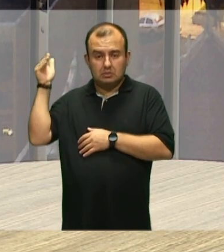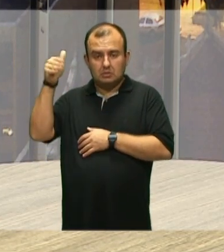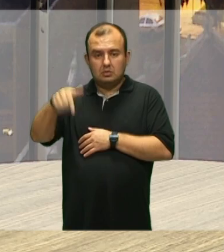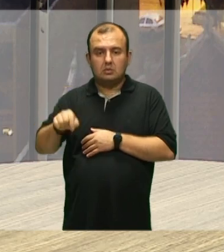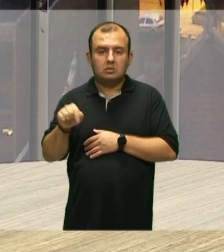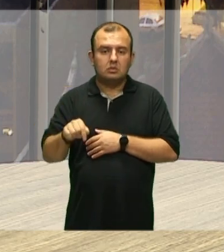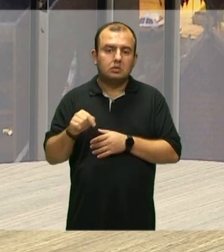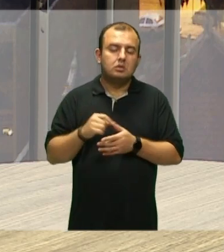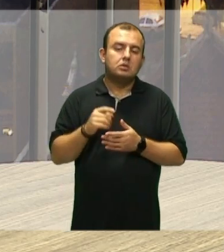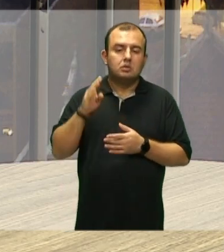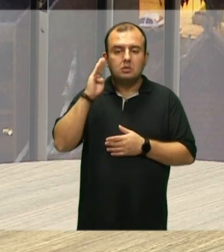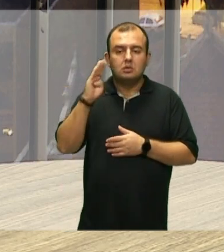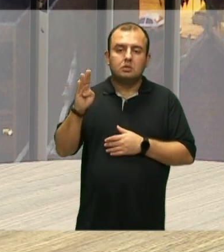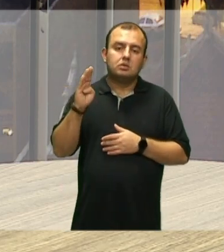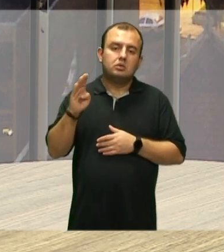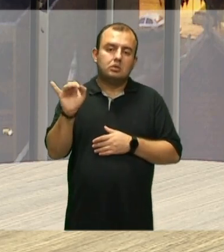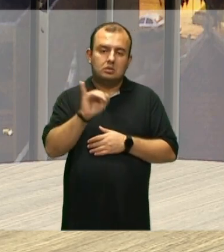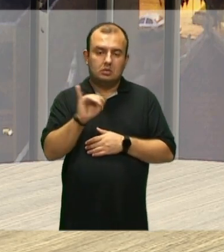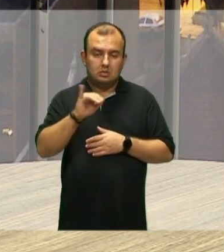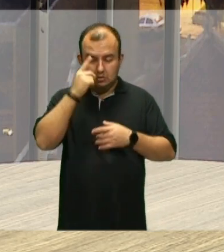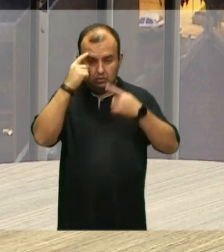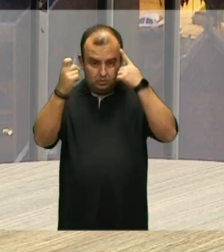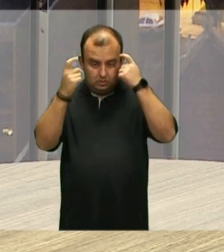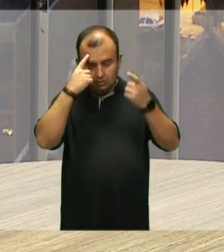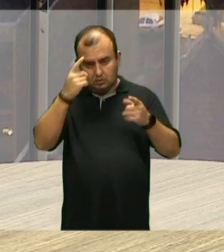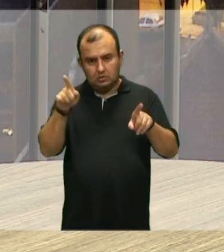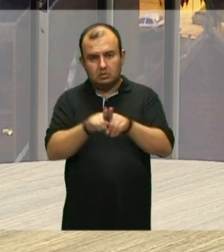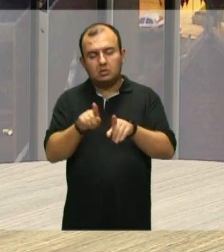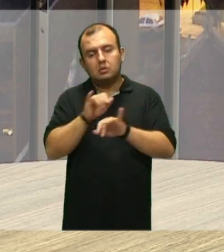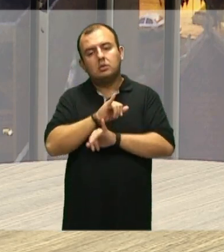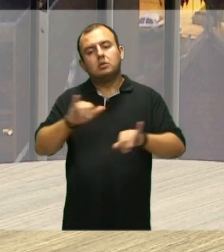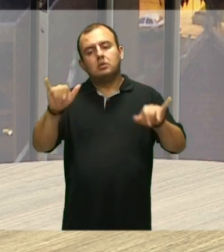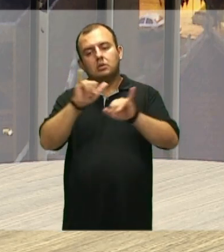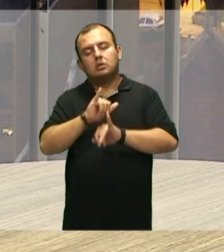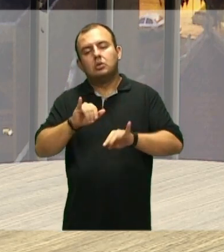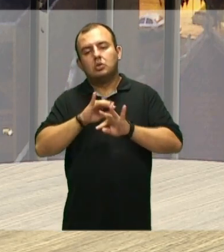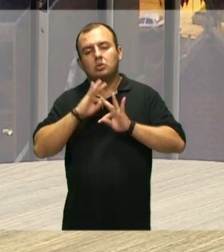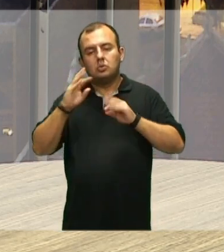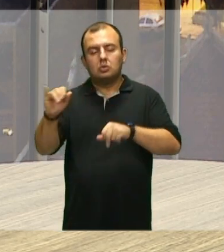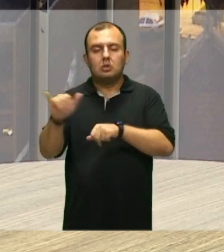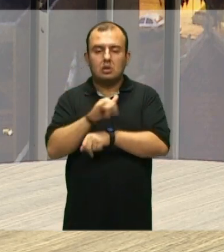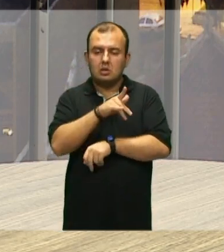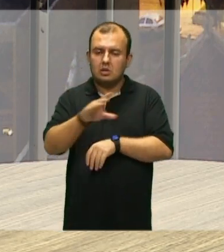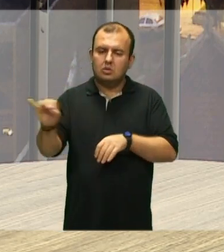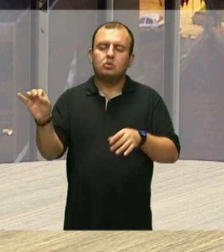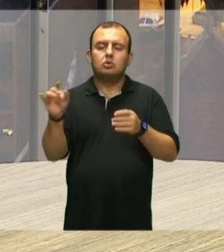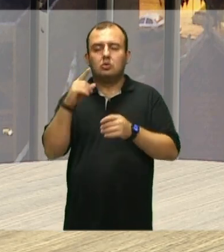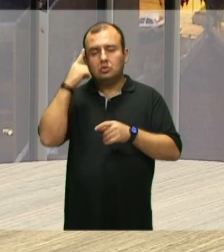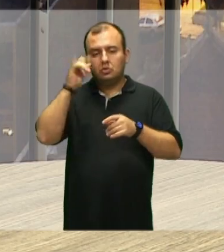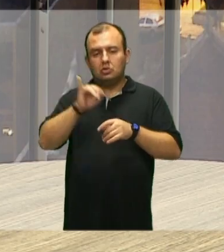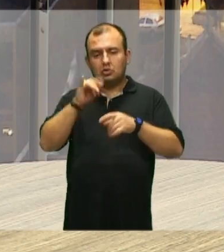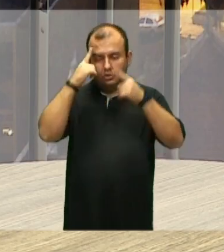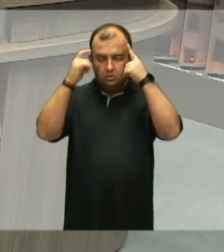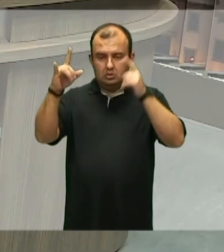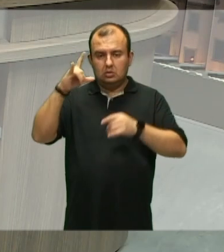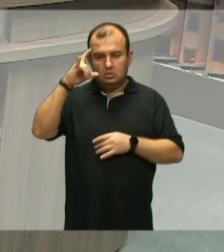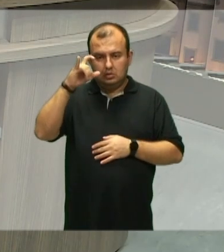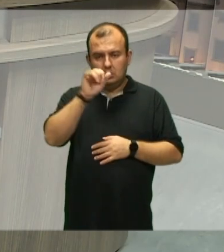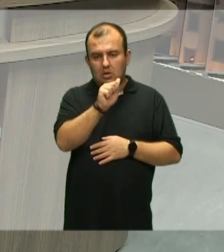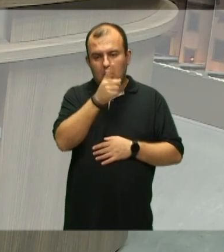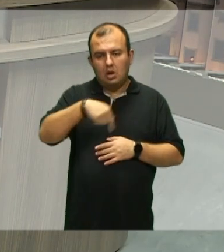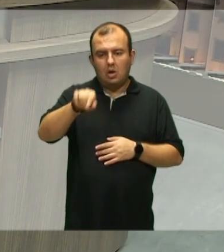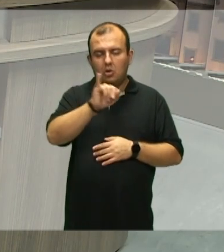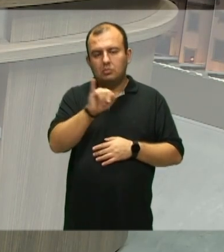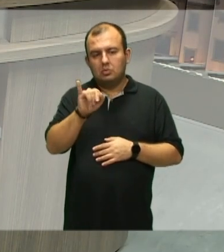ali principalmente no Itajaí Criativa, a gente divulga todas as ações da Itajaí Criativa para... @Itajaí Criativa?